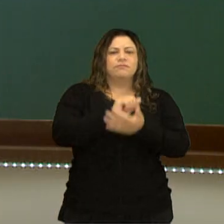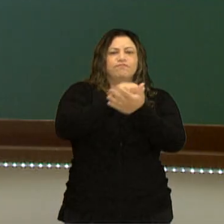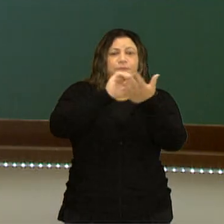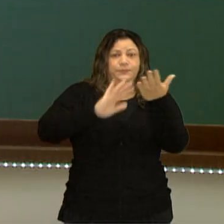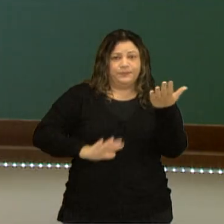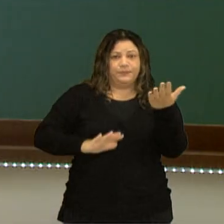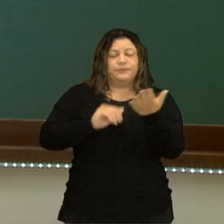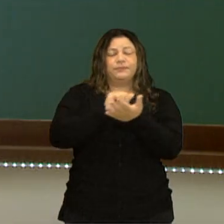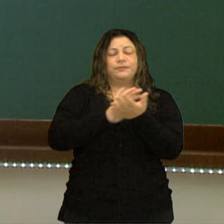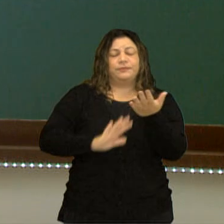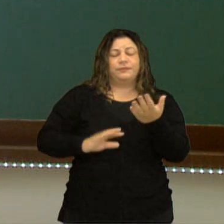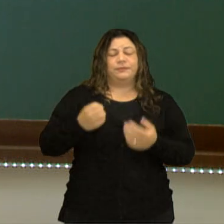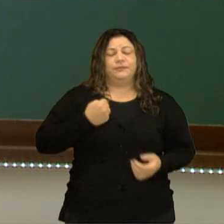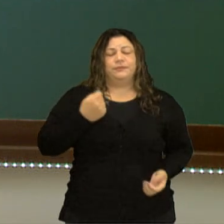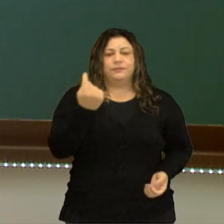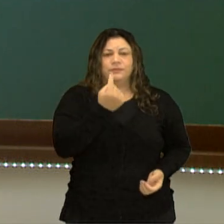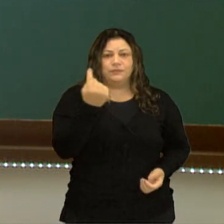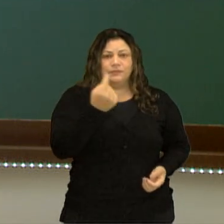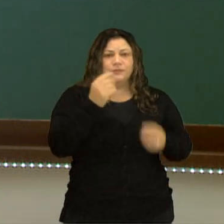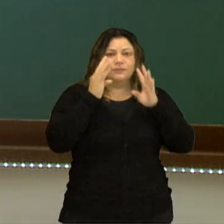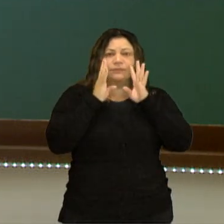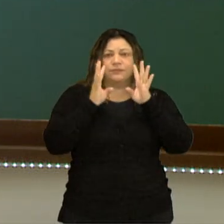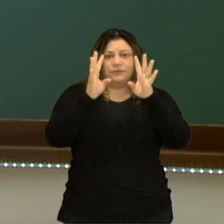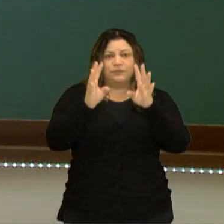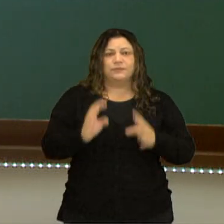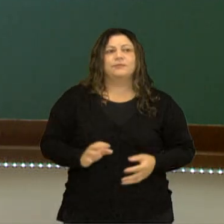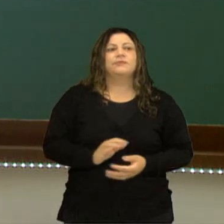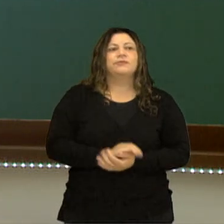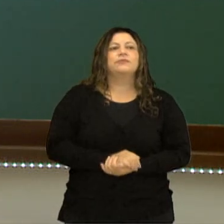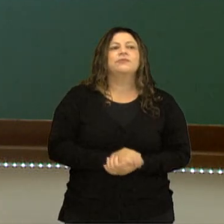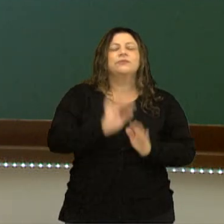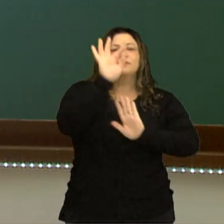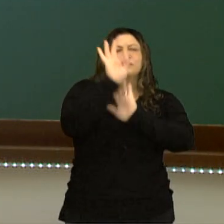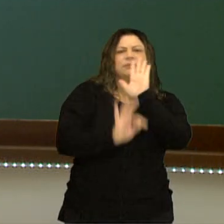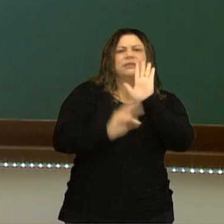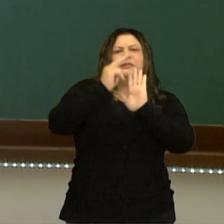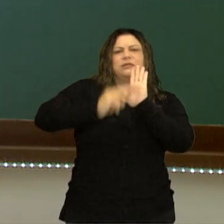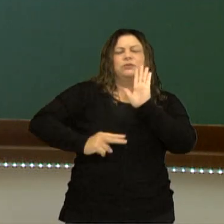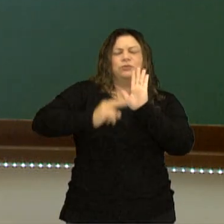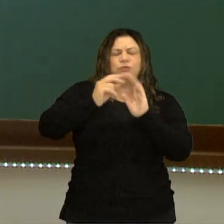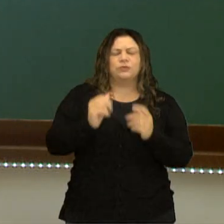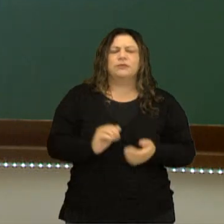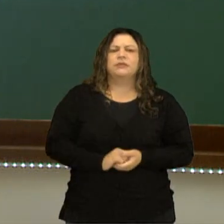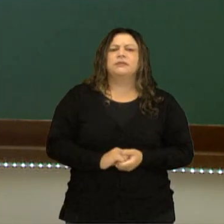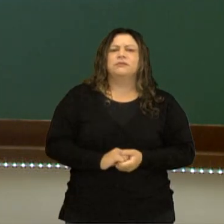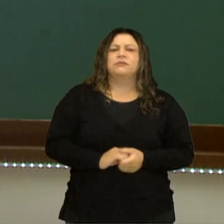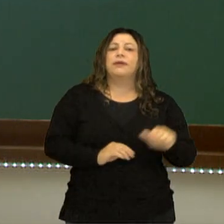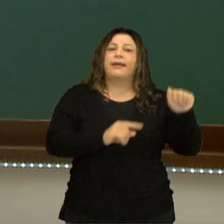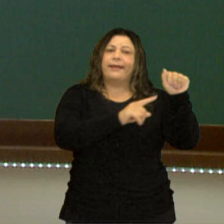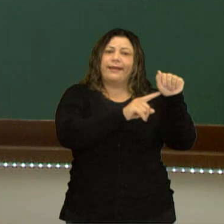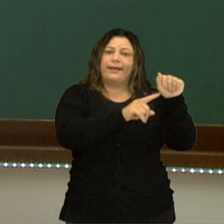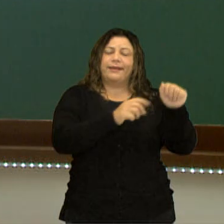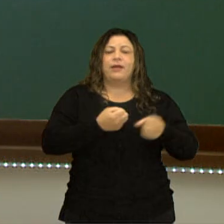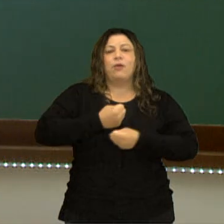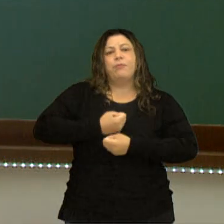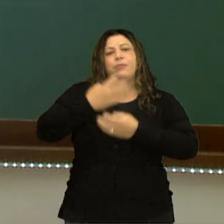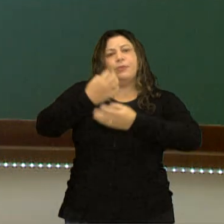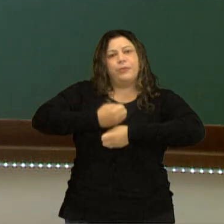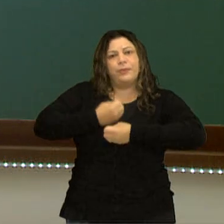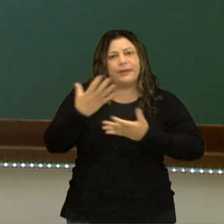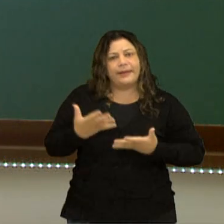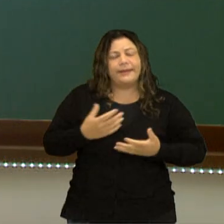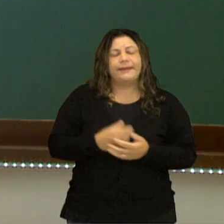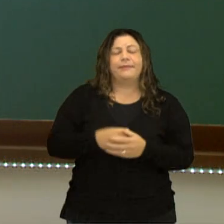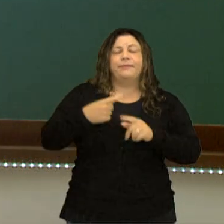Agora temos uma atividade, preste atenção. Os textos lidos são, letra A, poemas, pois o